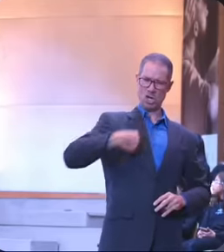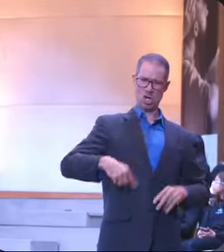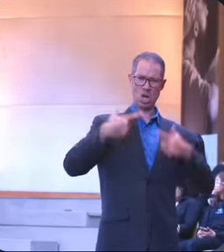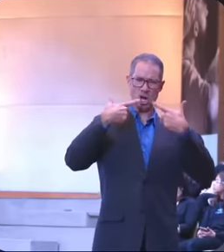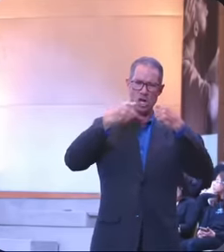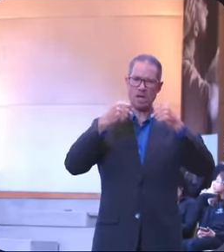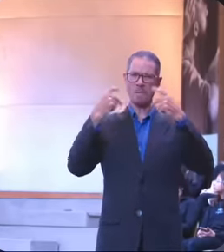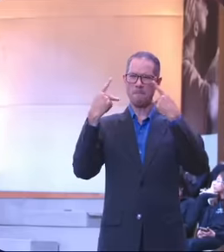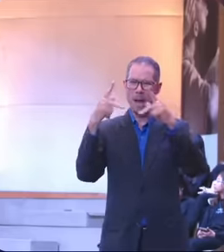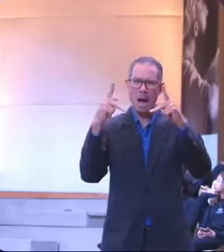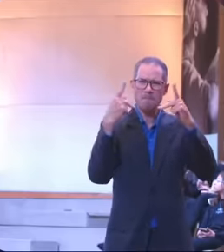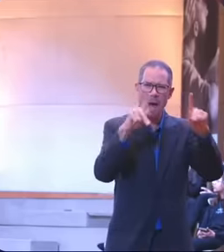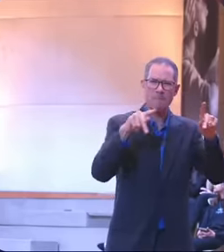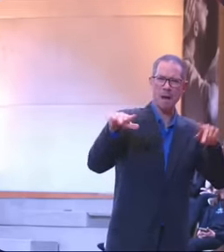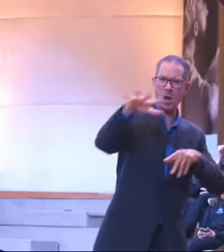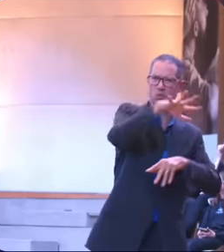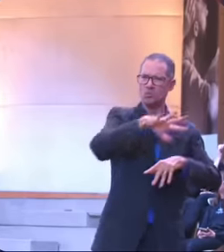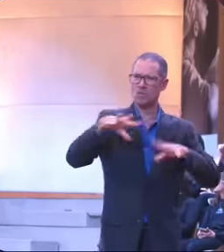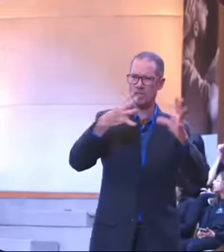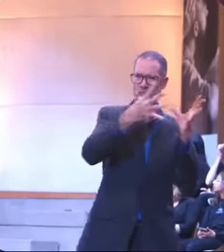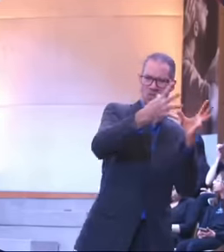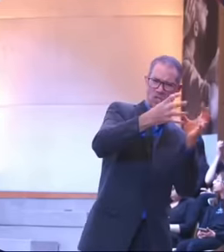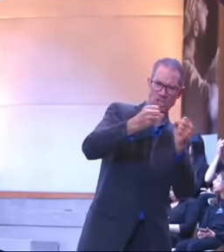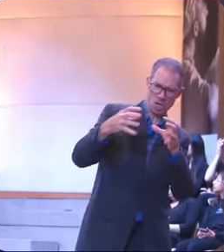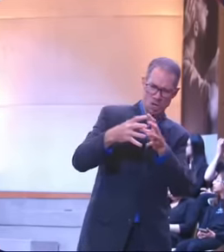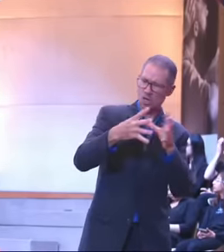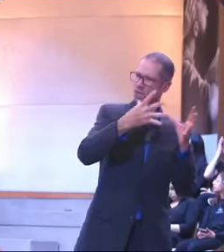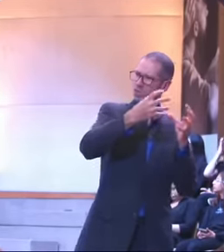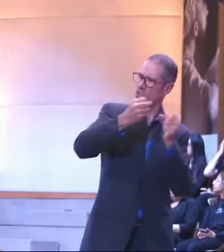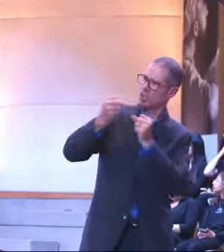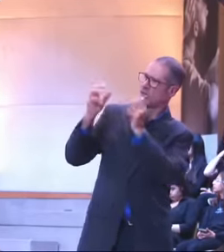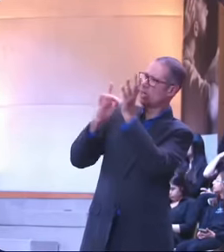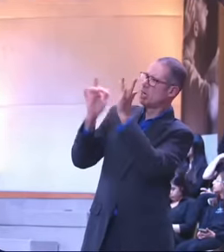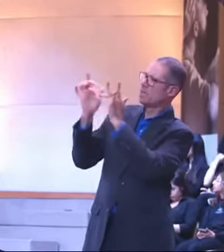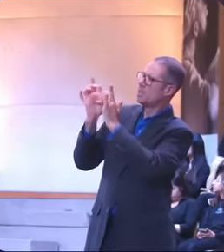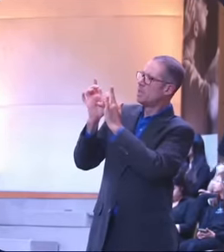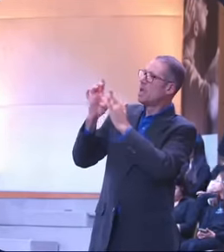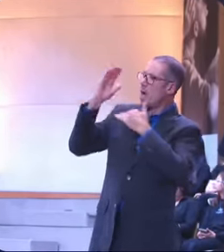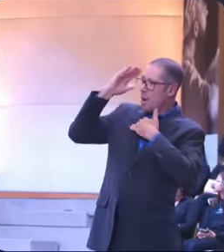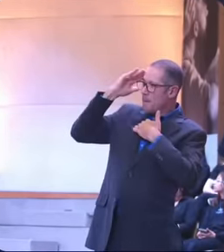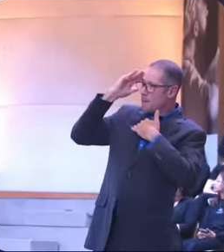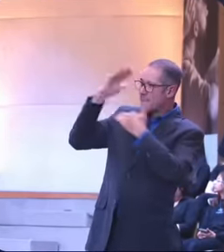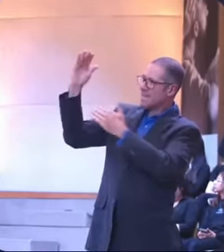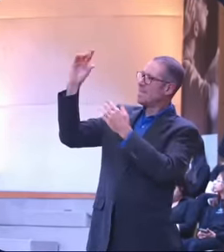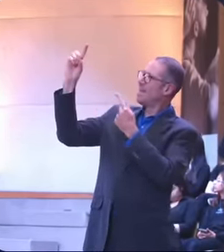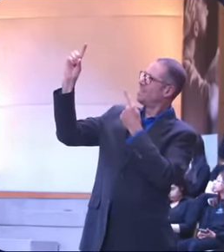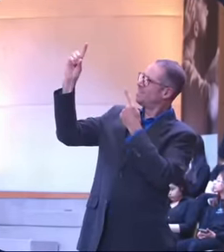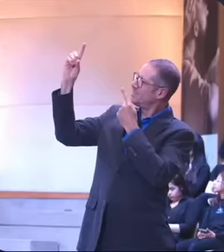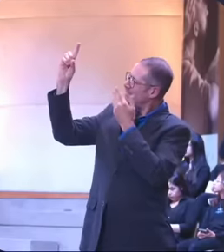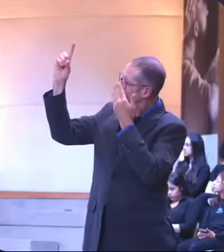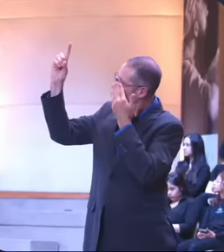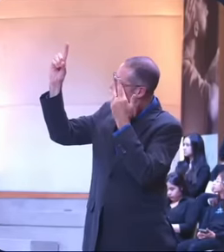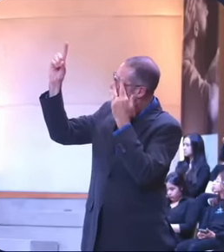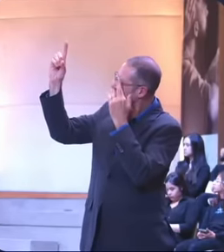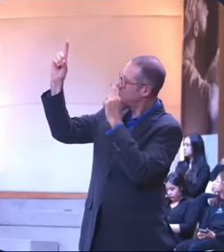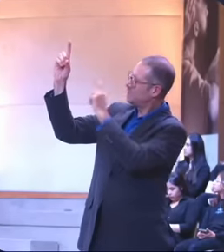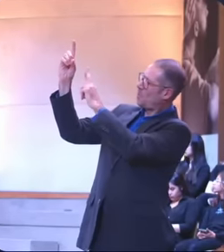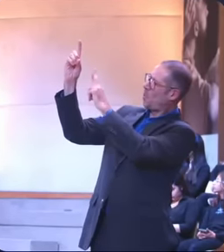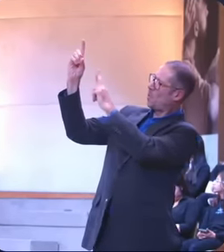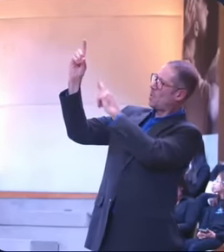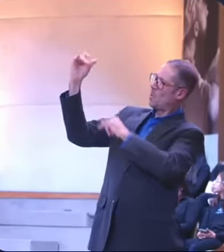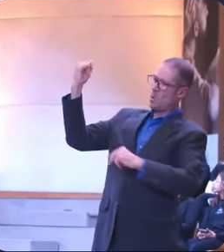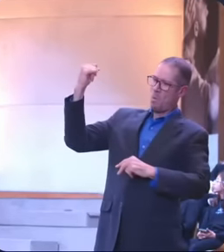e várias pessoas se converteram. E ele começou a chorar e falou: obrigado, Deus, Porque o Senhor